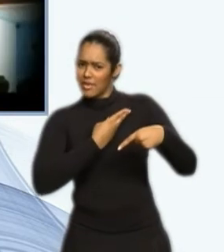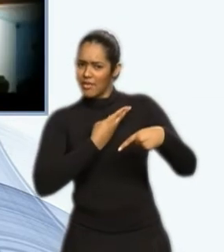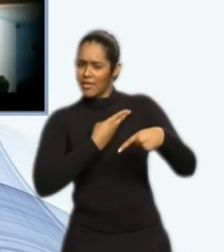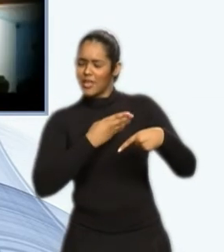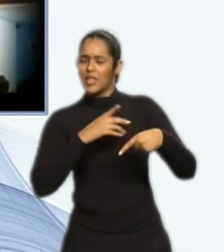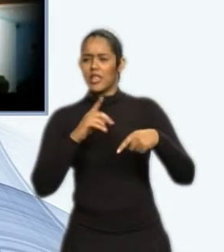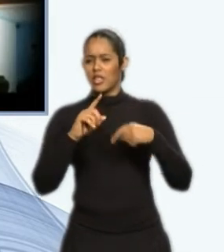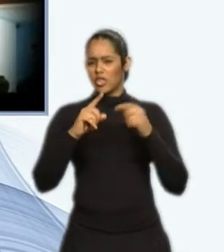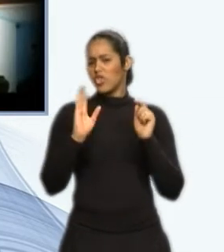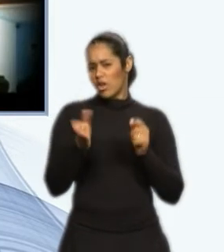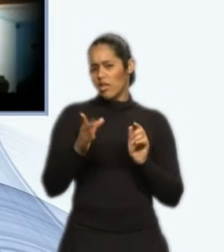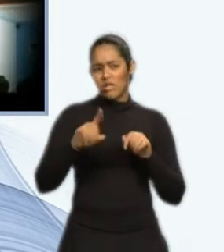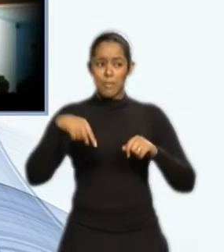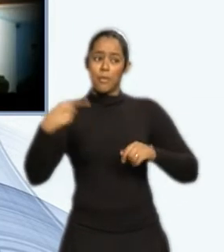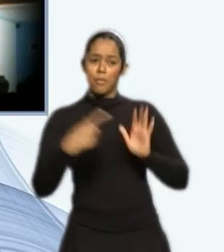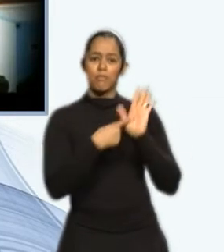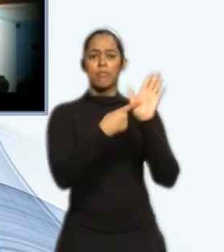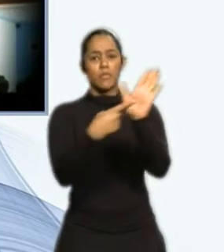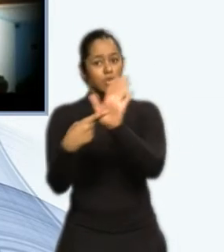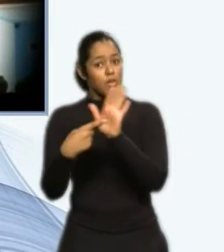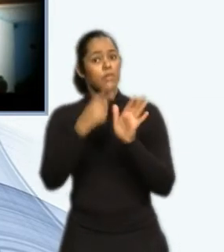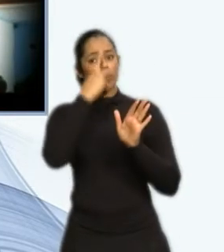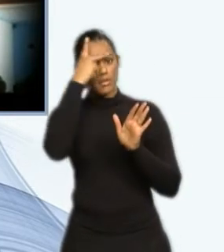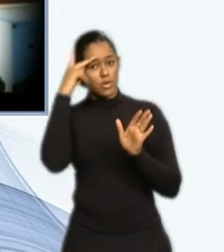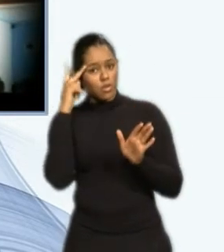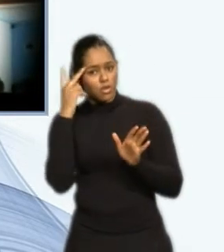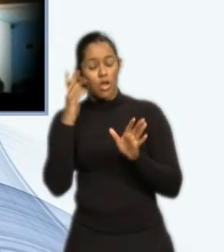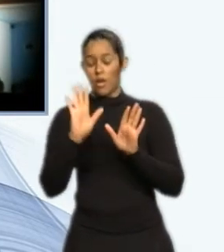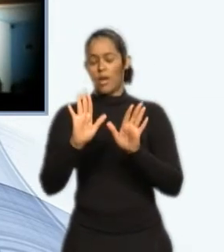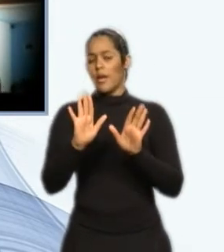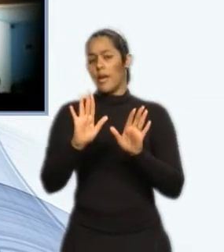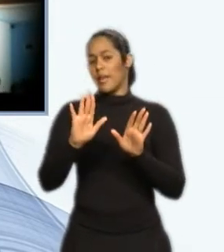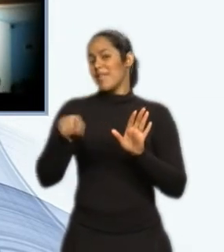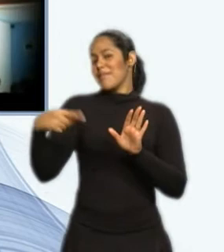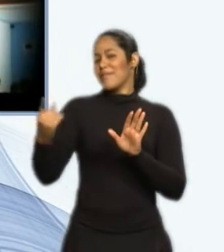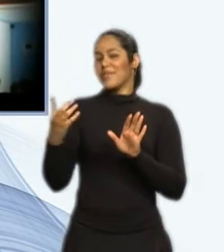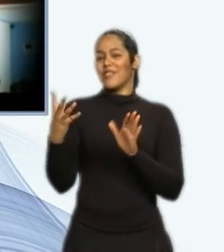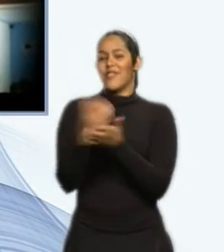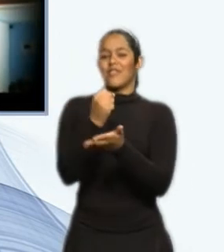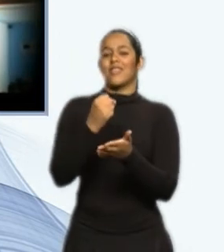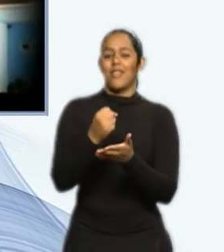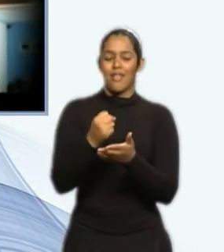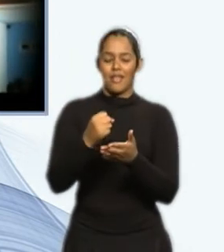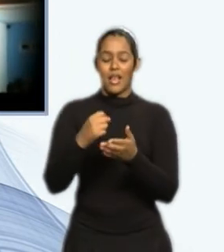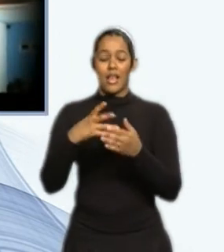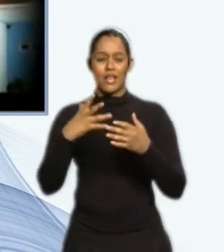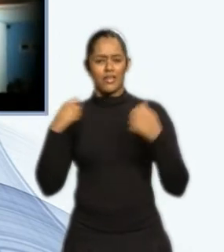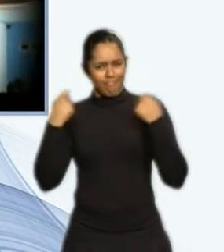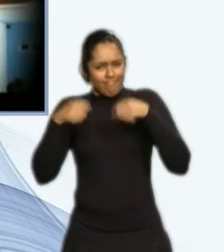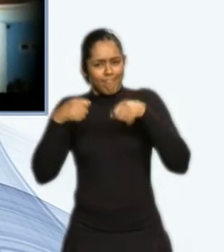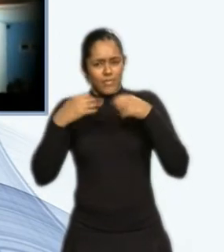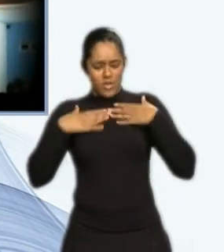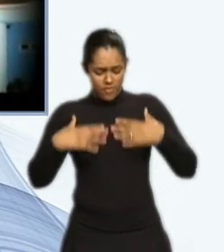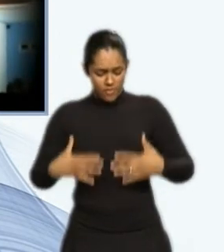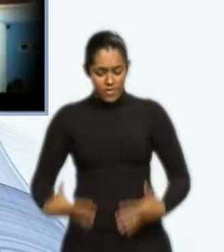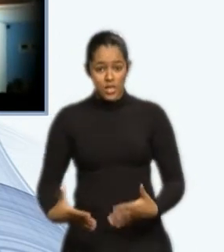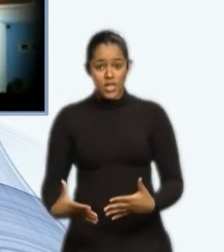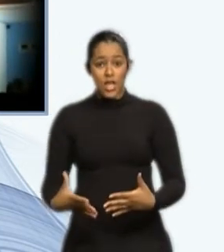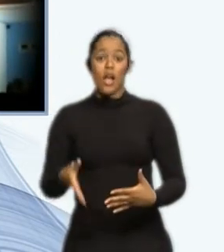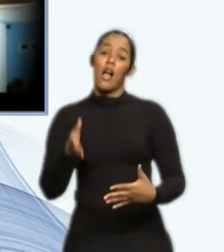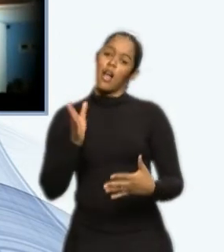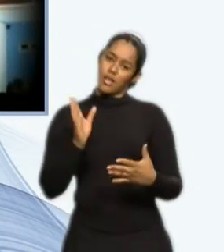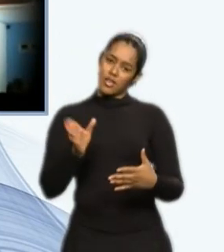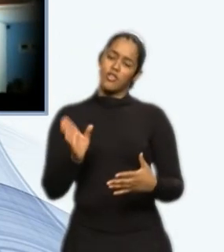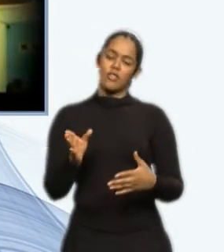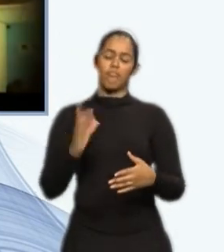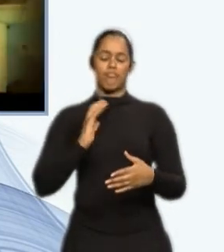depois de mostrarmos para ela, ou melhor, depois de alcançarmos as suas necessidades físicas, aí